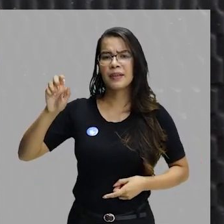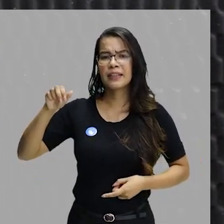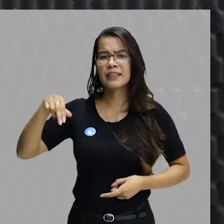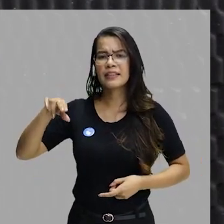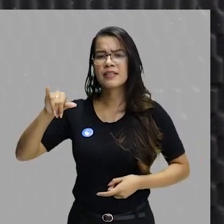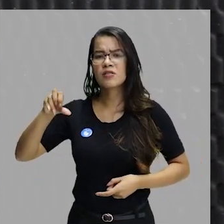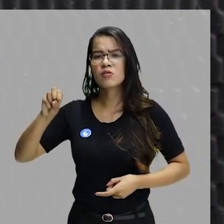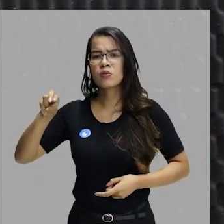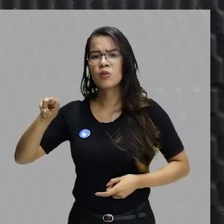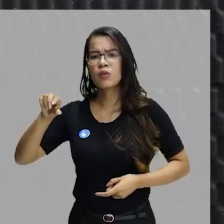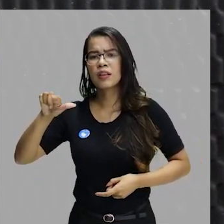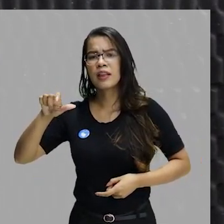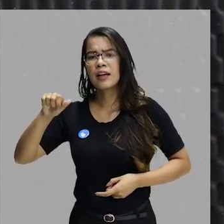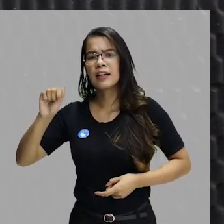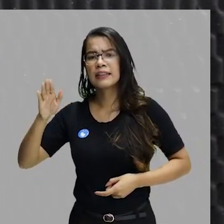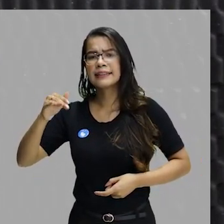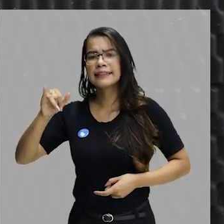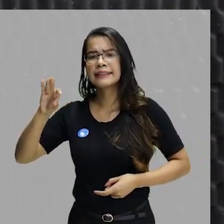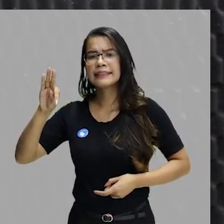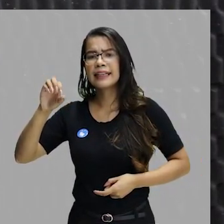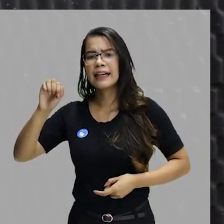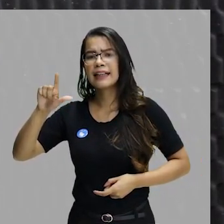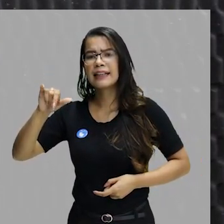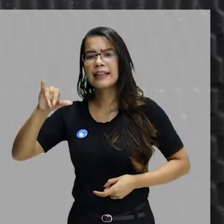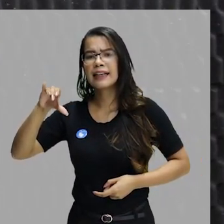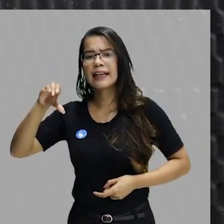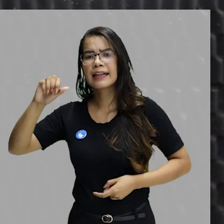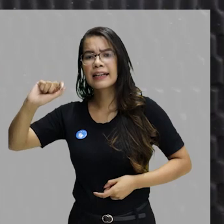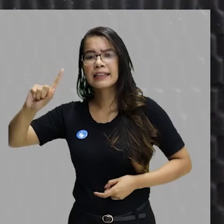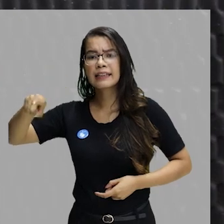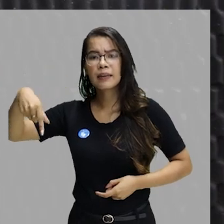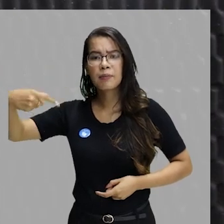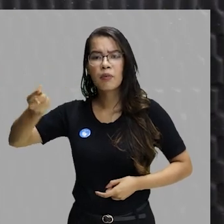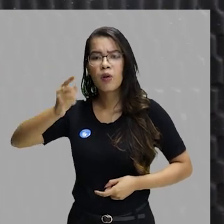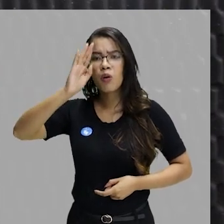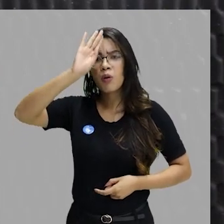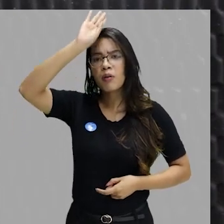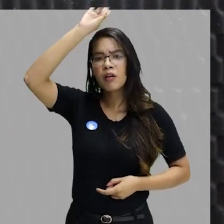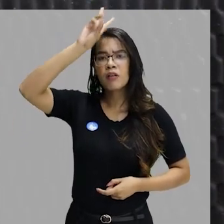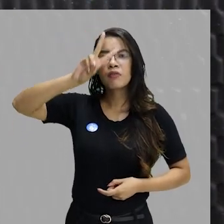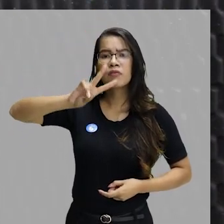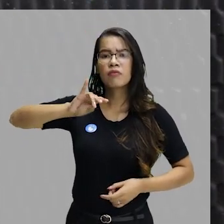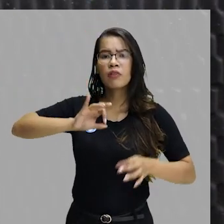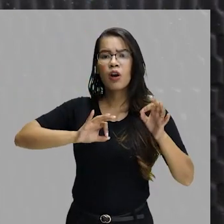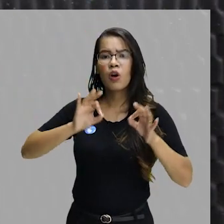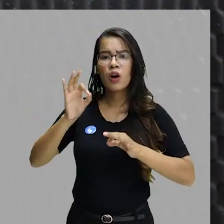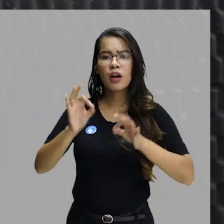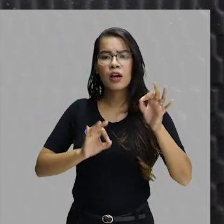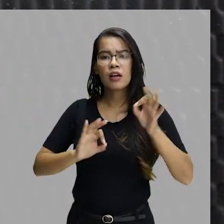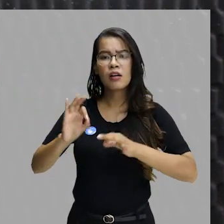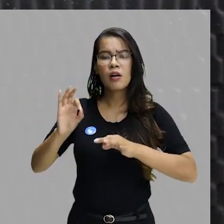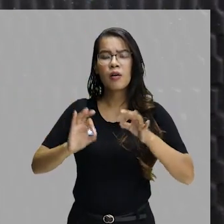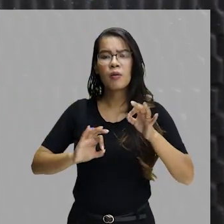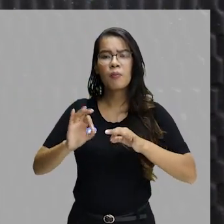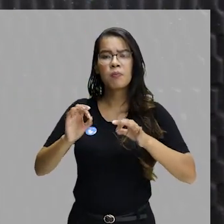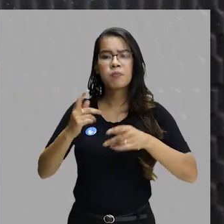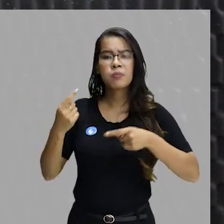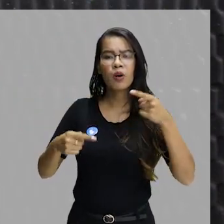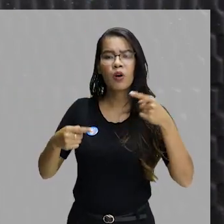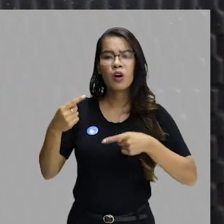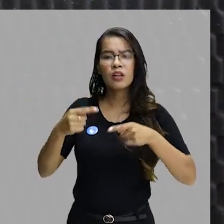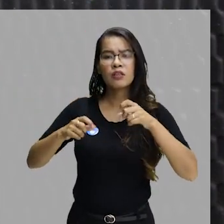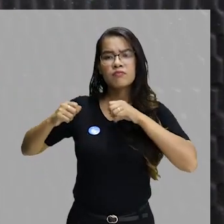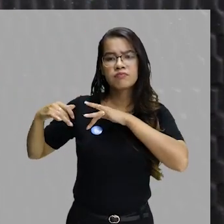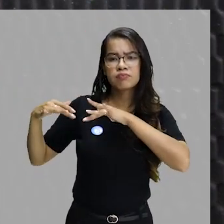Posteriormente, os romanos irão realizar o que nós vamos caracterizar como uma política expansionista extrapeninsular, ou